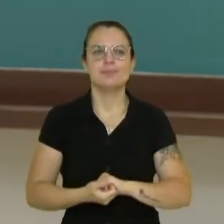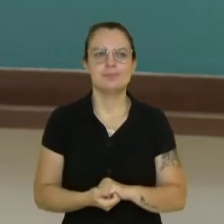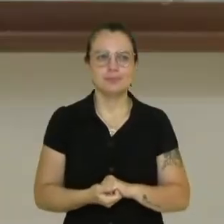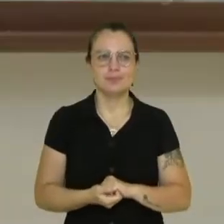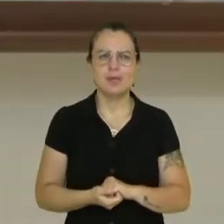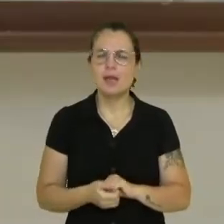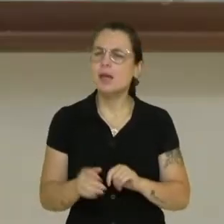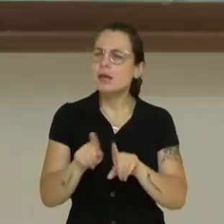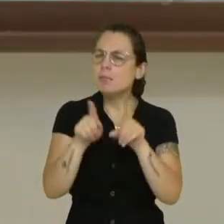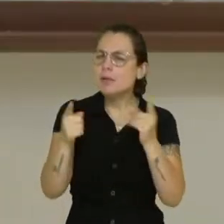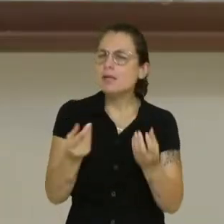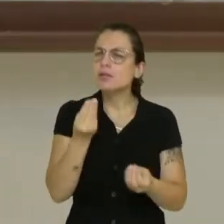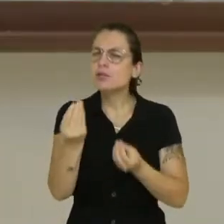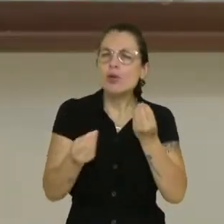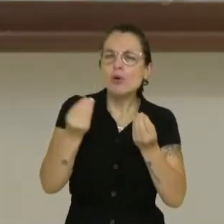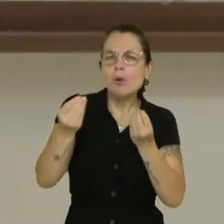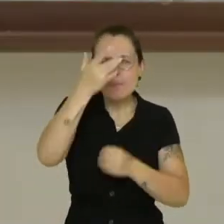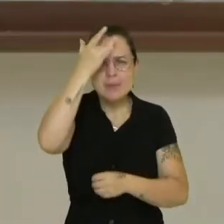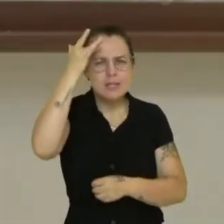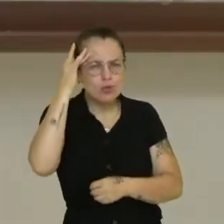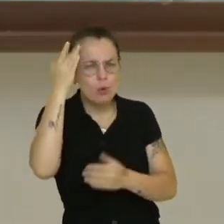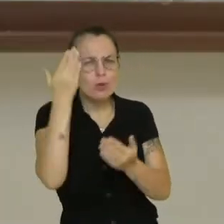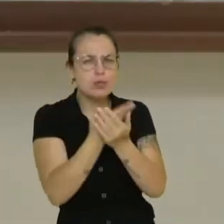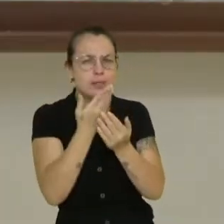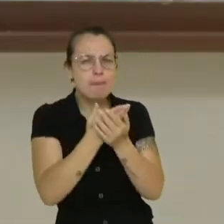sons? Você pode se